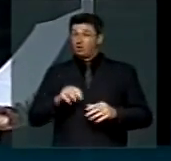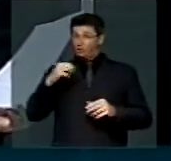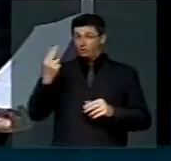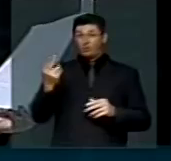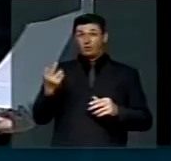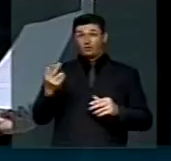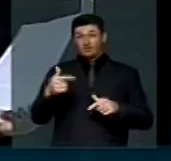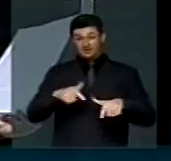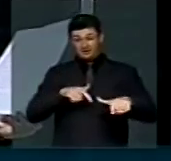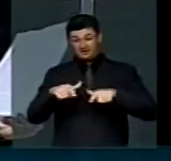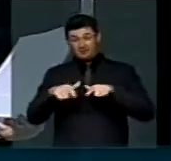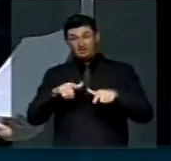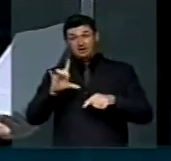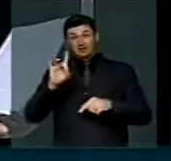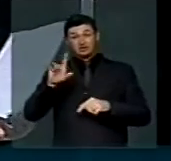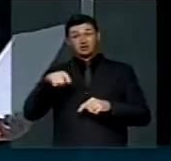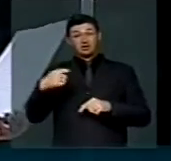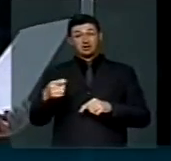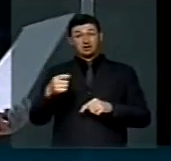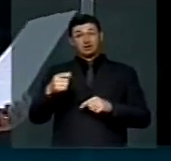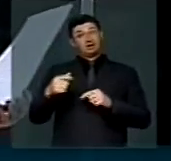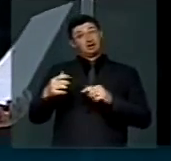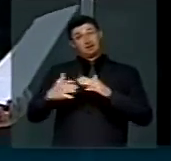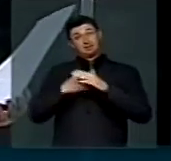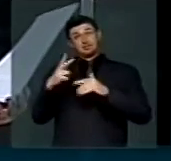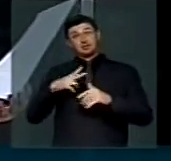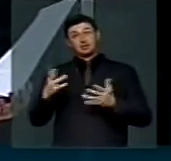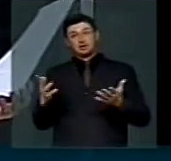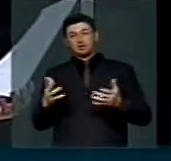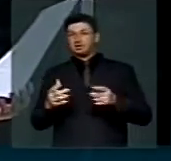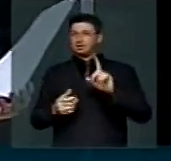que trabalhadores são apenas os da iniciativa privada?